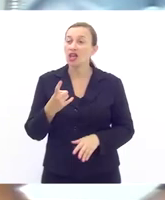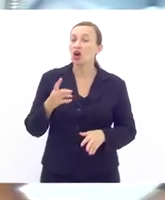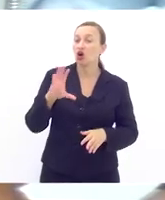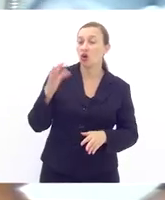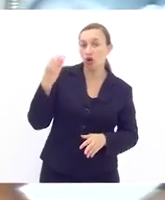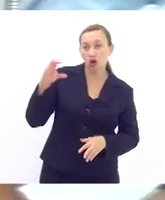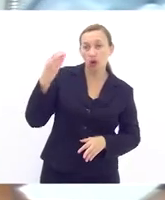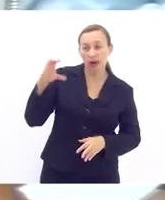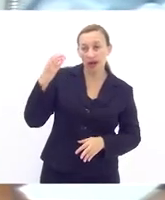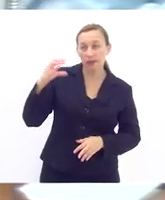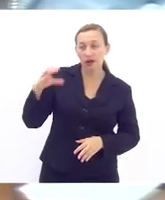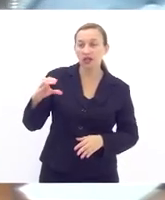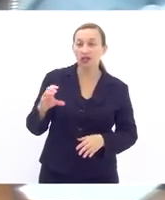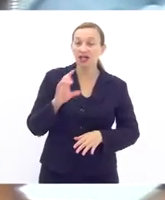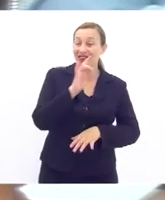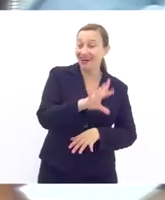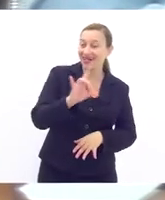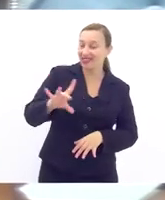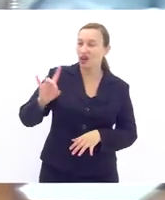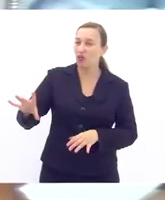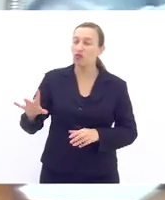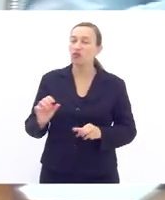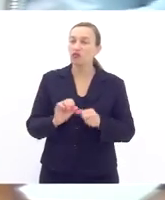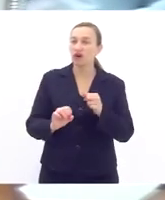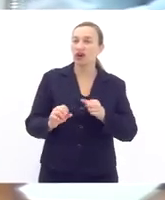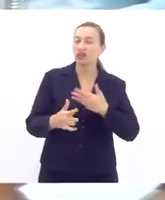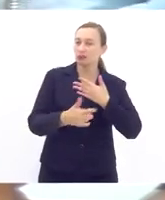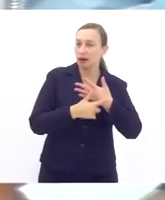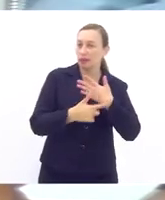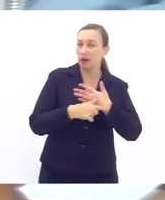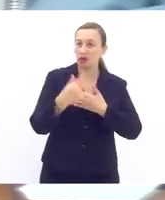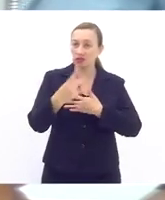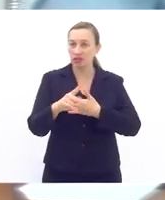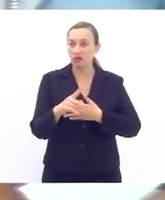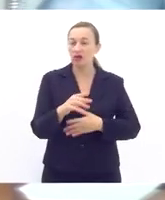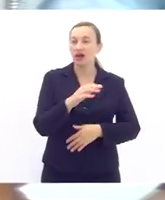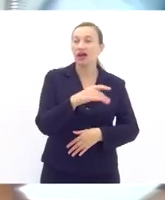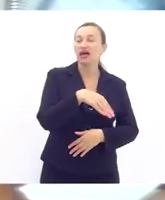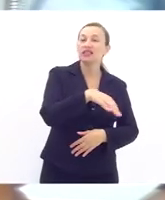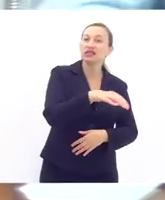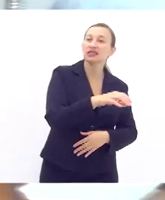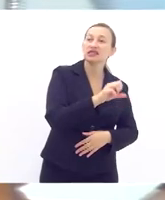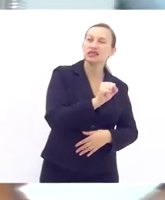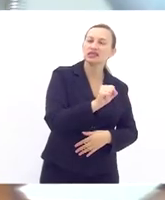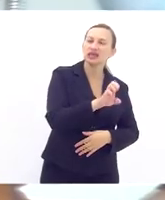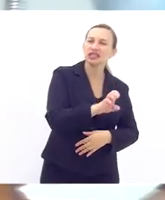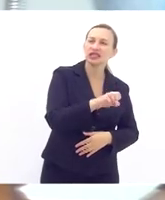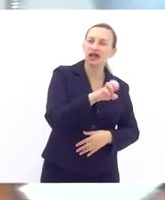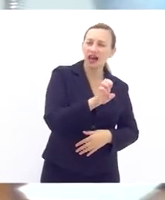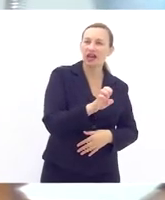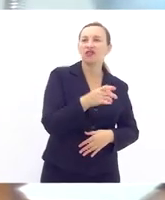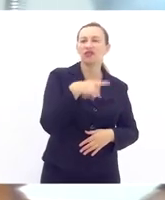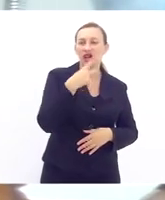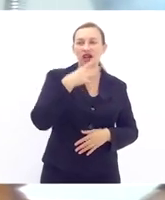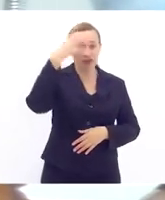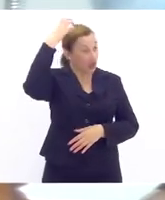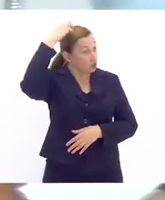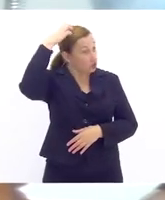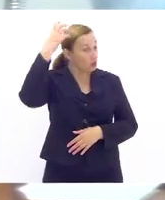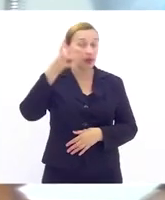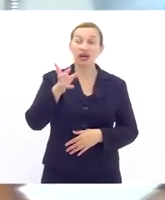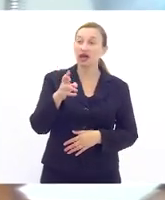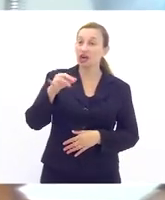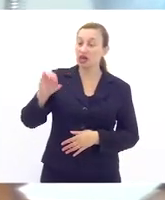em vez de cada órgão botar a culpa no outro né a Cedae dizia que era Rio água Rio águas de castidade ambos reclamavam da